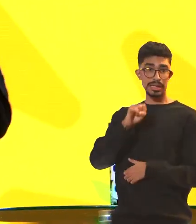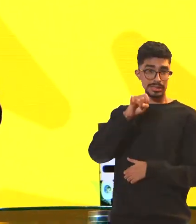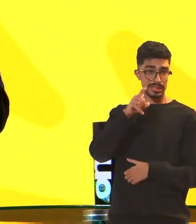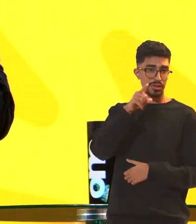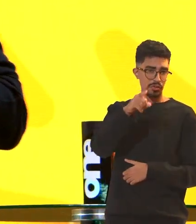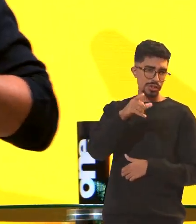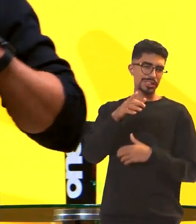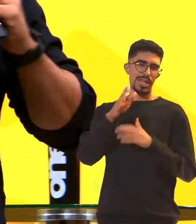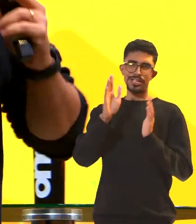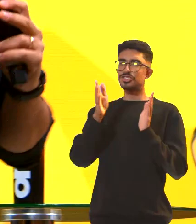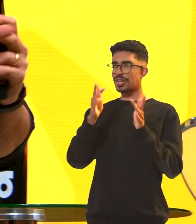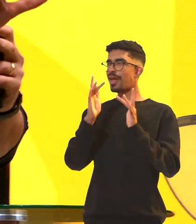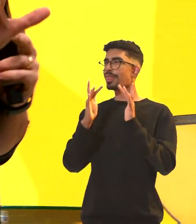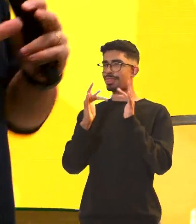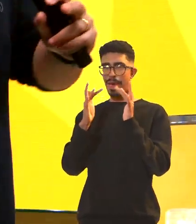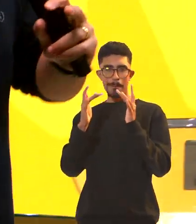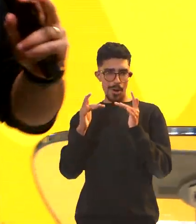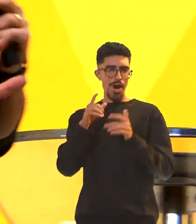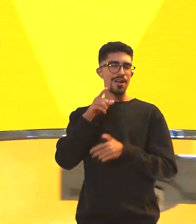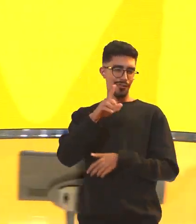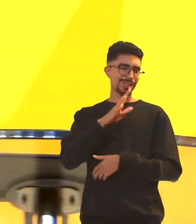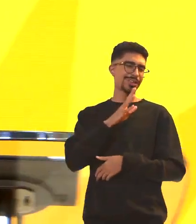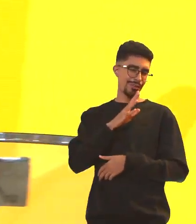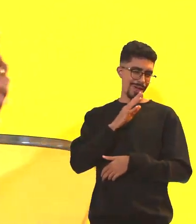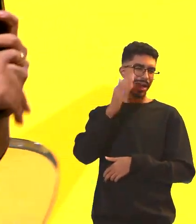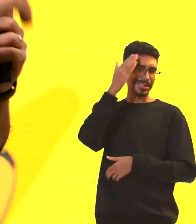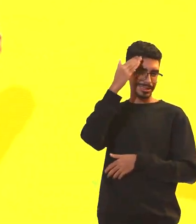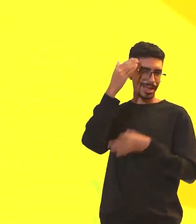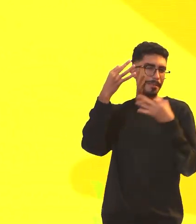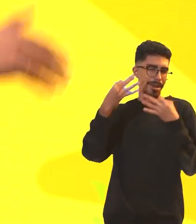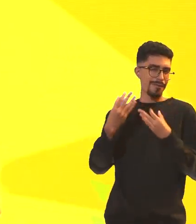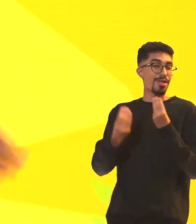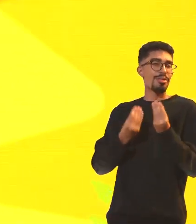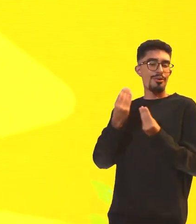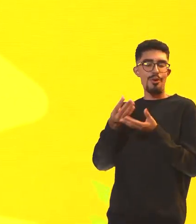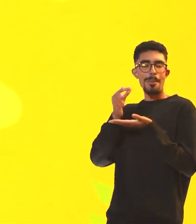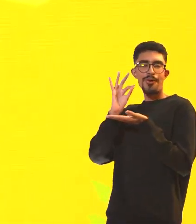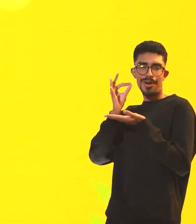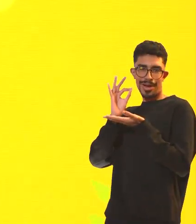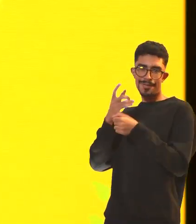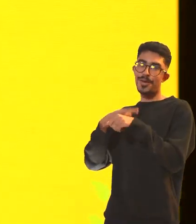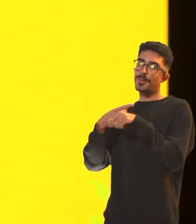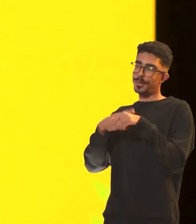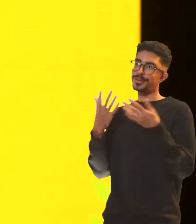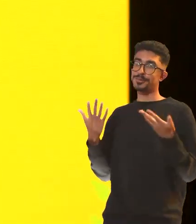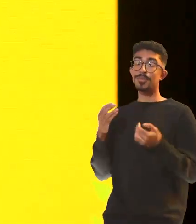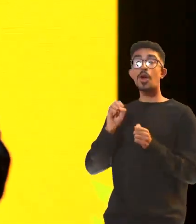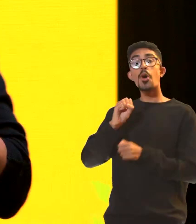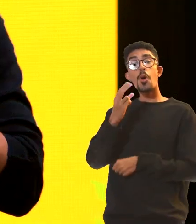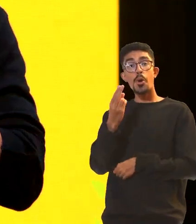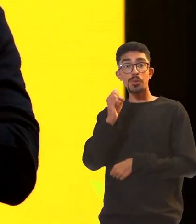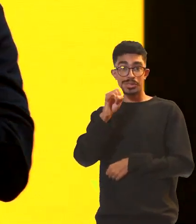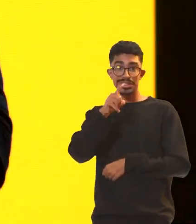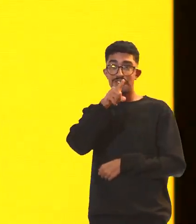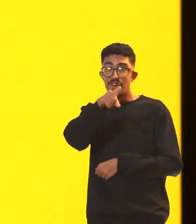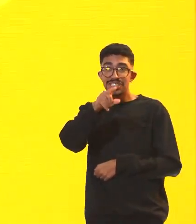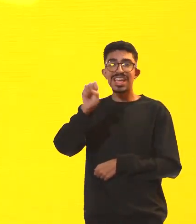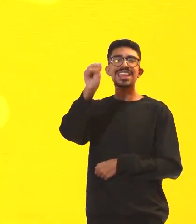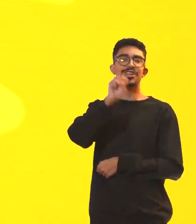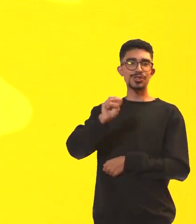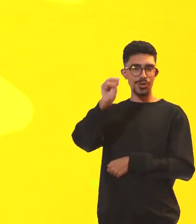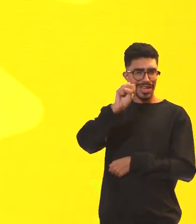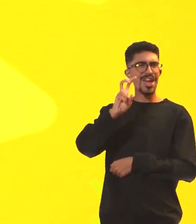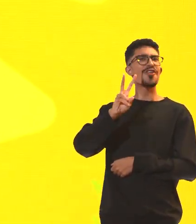está namorando, se você já está casado, você sabe esse primeiro café como é que é. Se você ainda não está, em nome de Jesus, o primeiro café vai acontecer esse